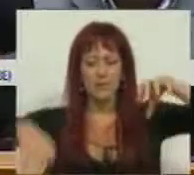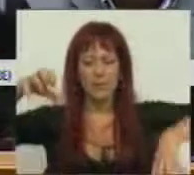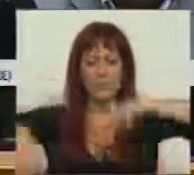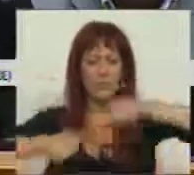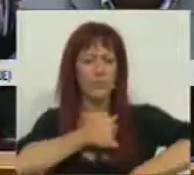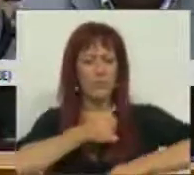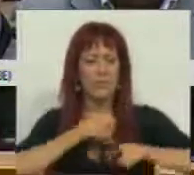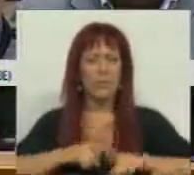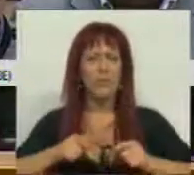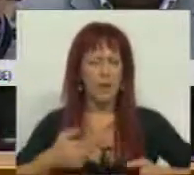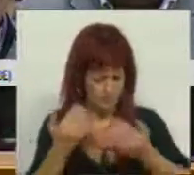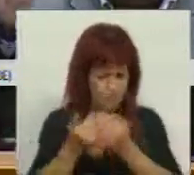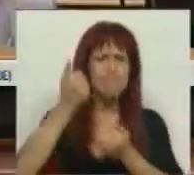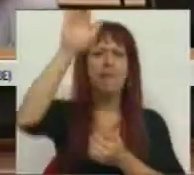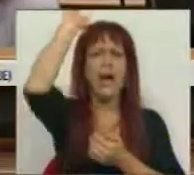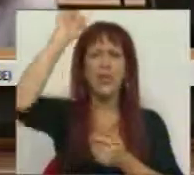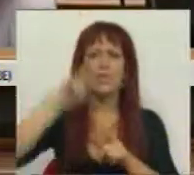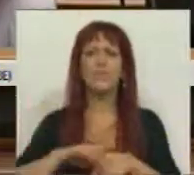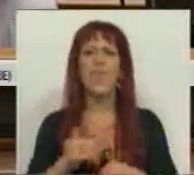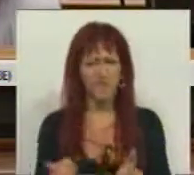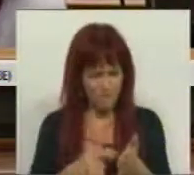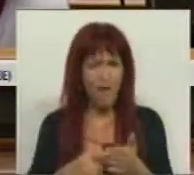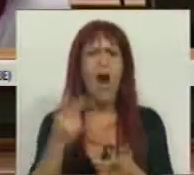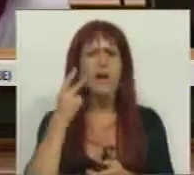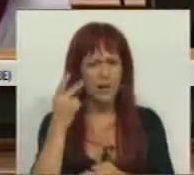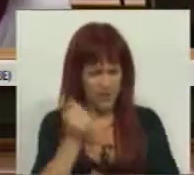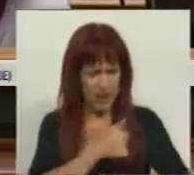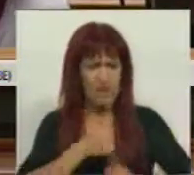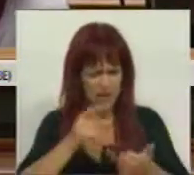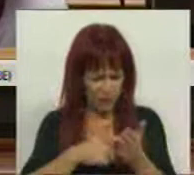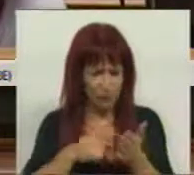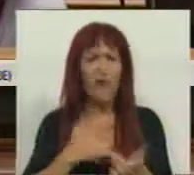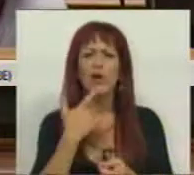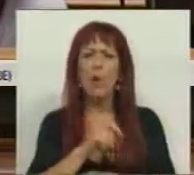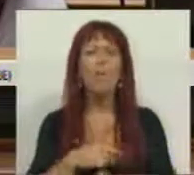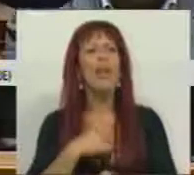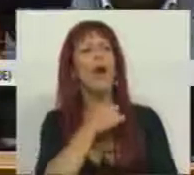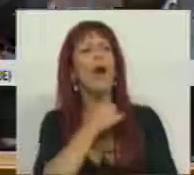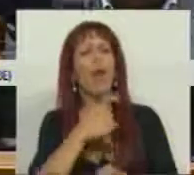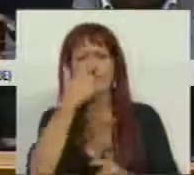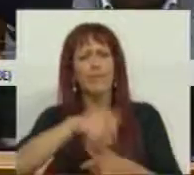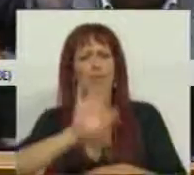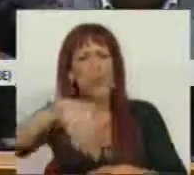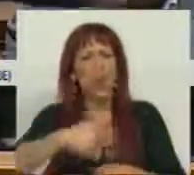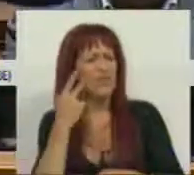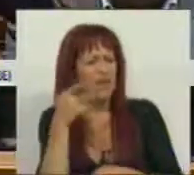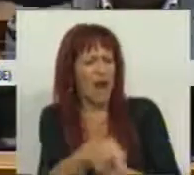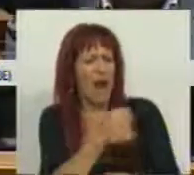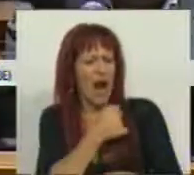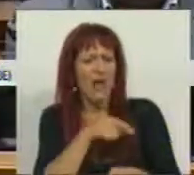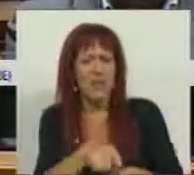urbana é muito mais do que isso. Faz falta à vida das cidades e não pode ignorar as pessoas que lá